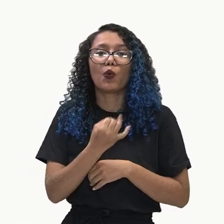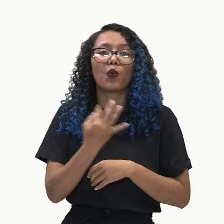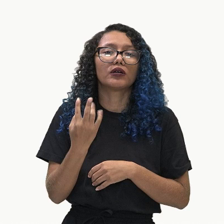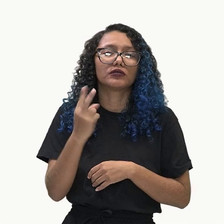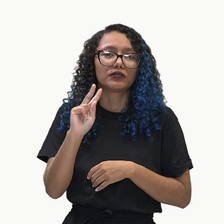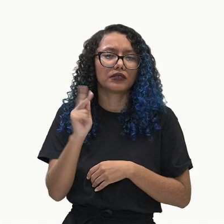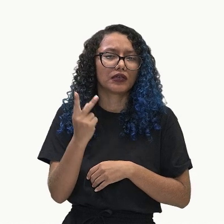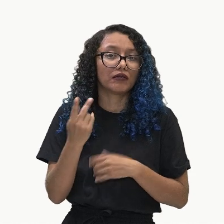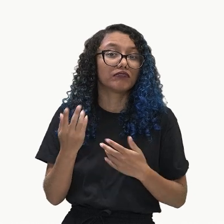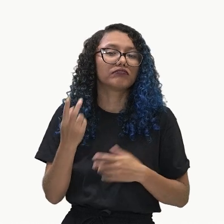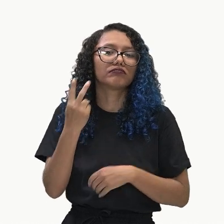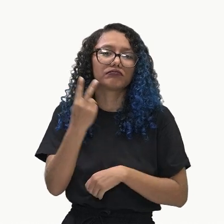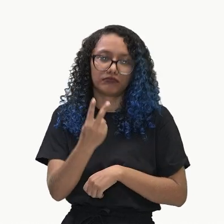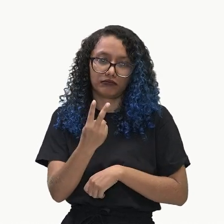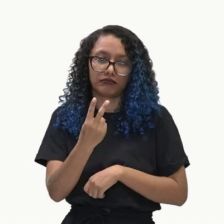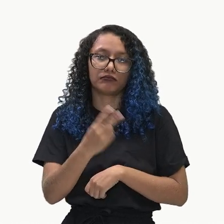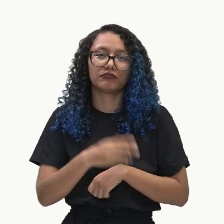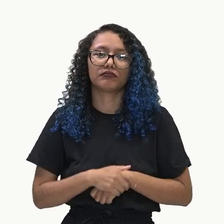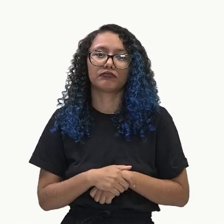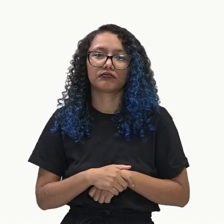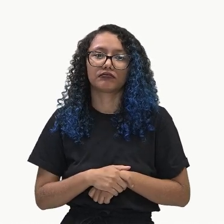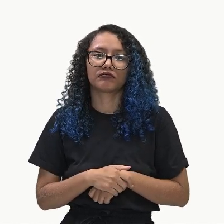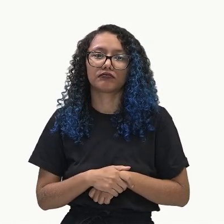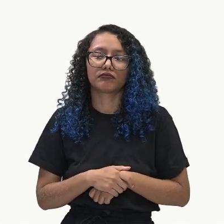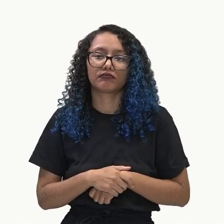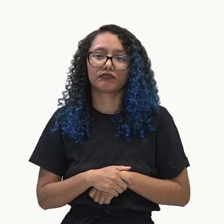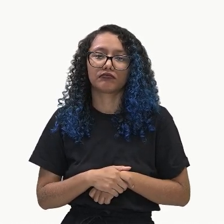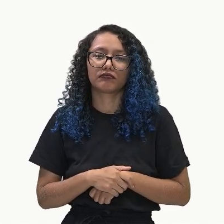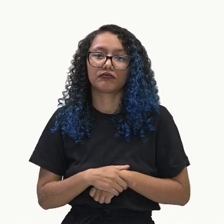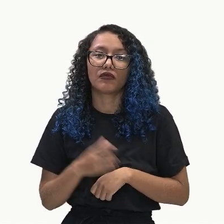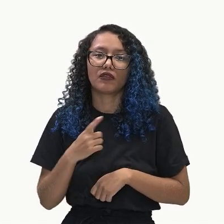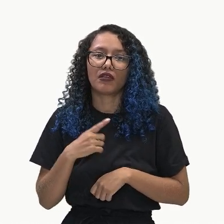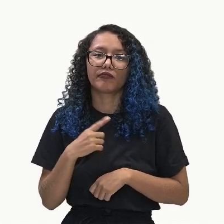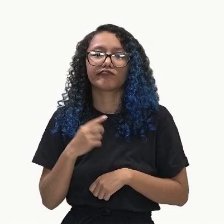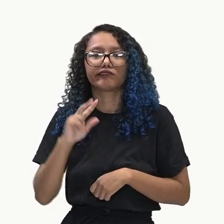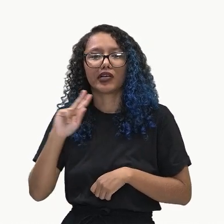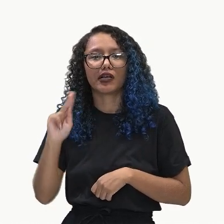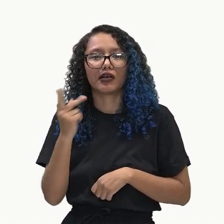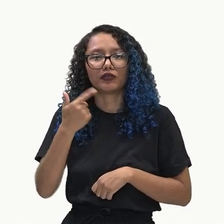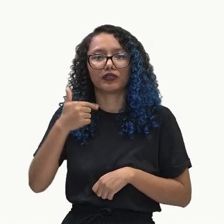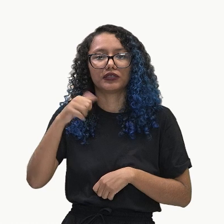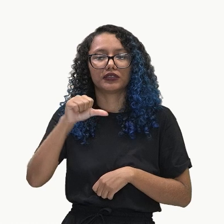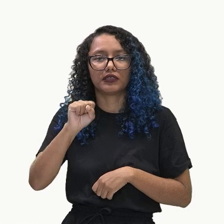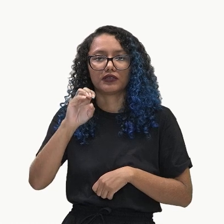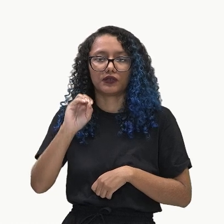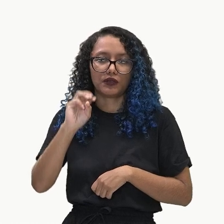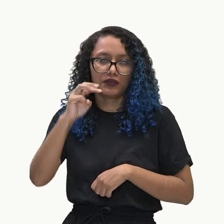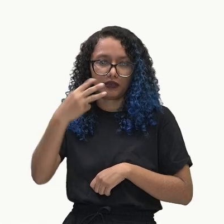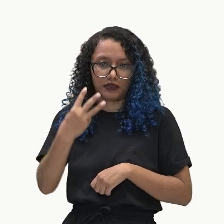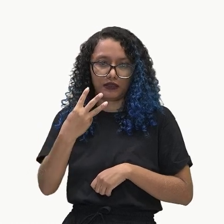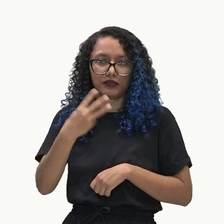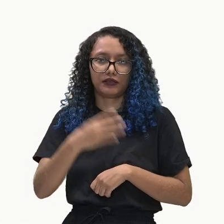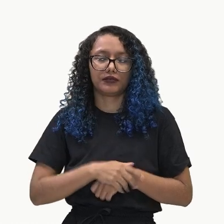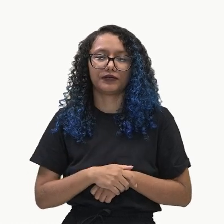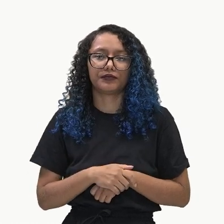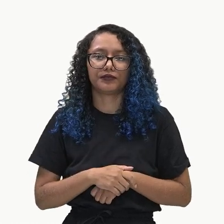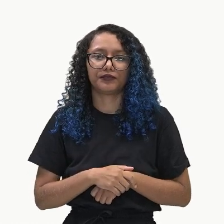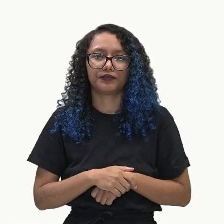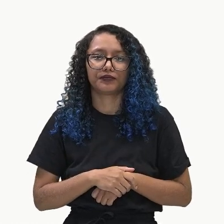hidrogênio, como aqui exemplificado no ácido sulfuroso, certo?